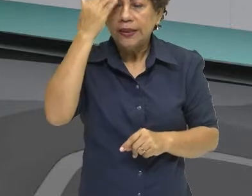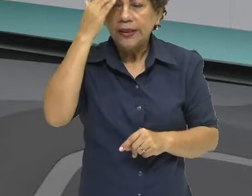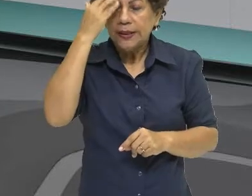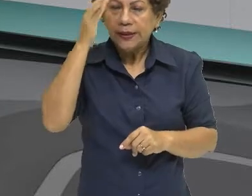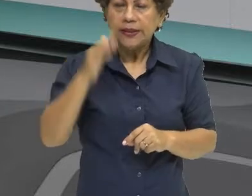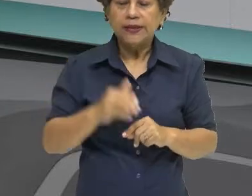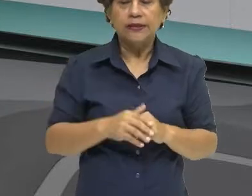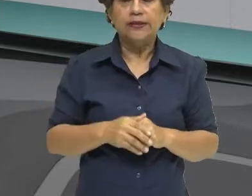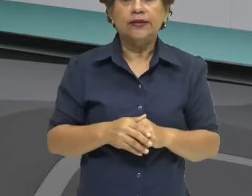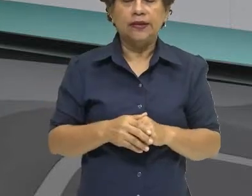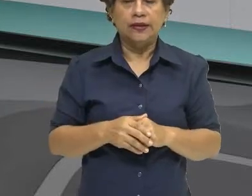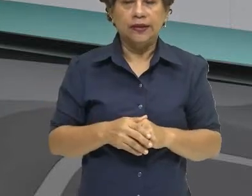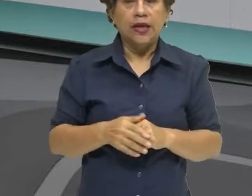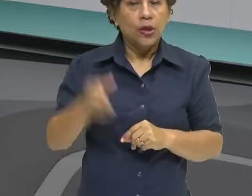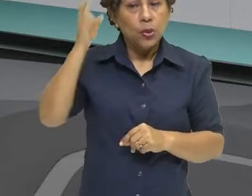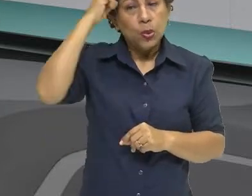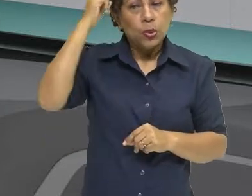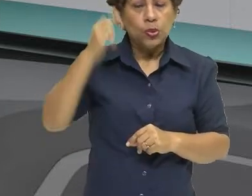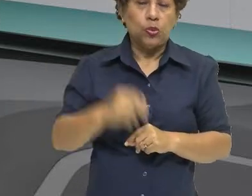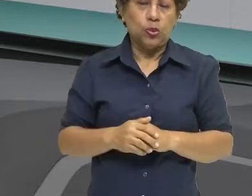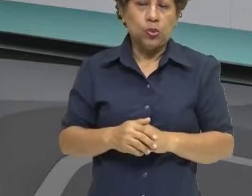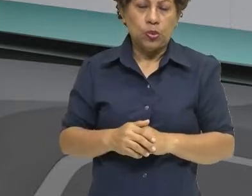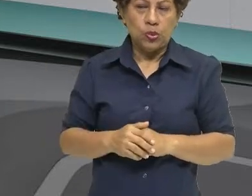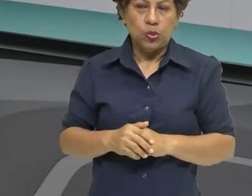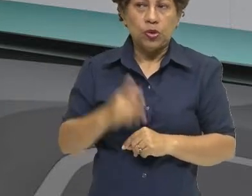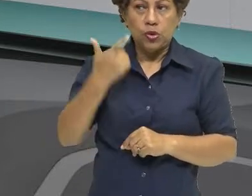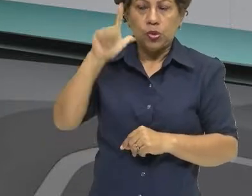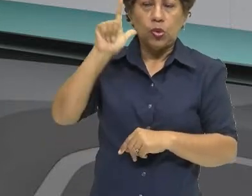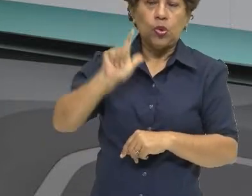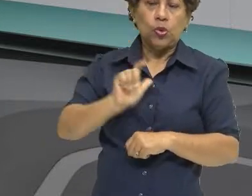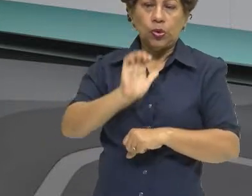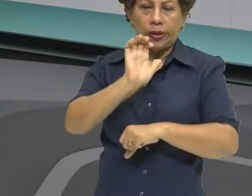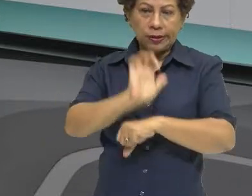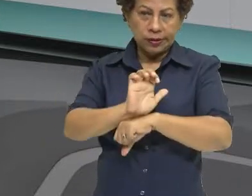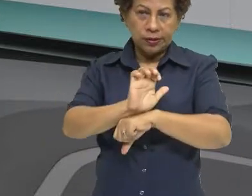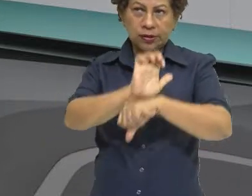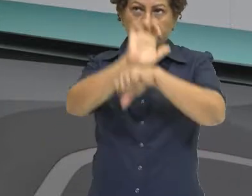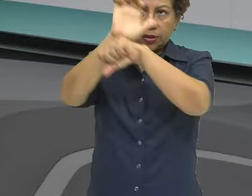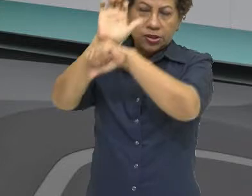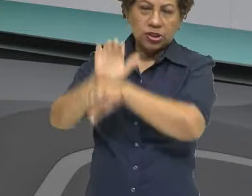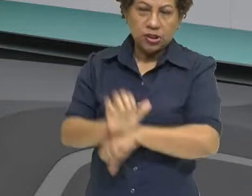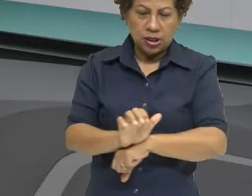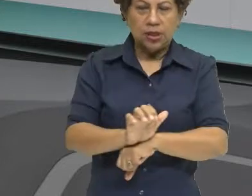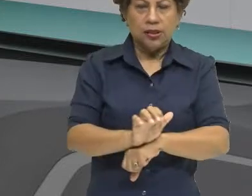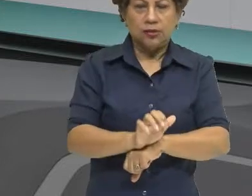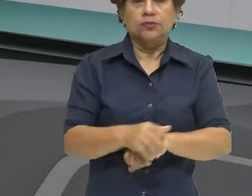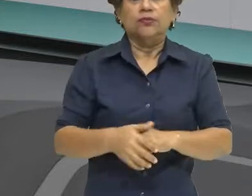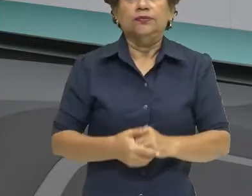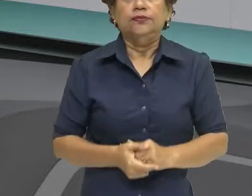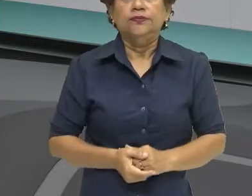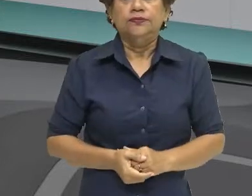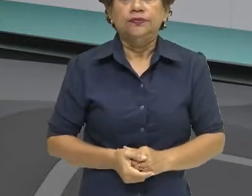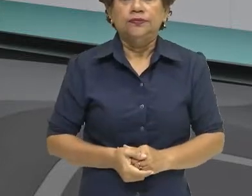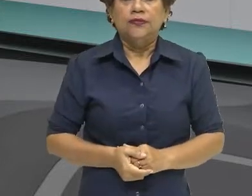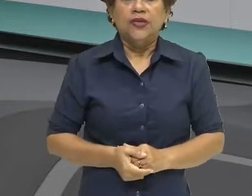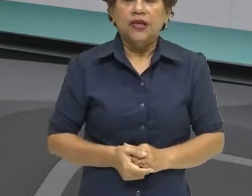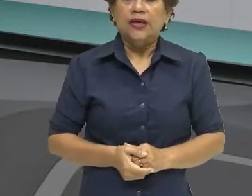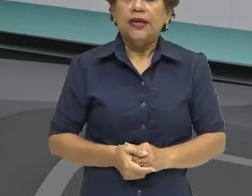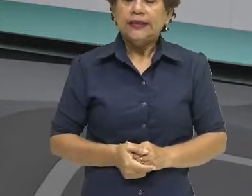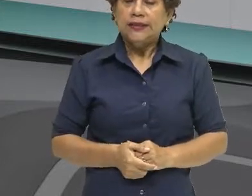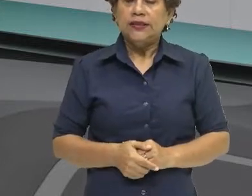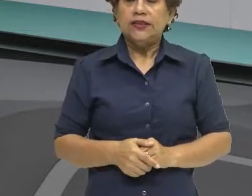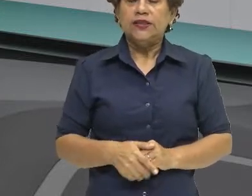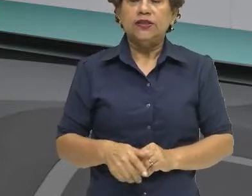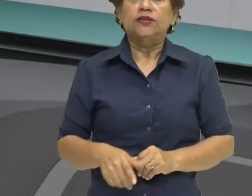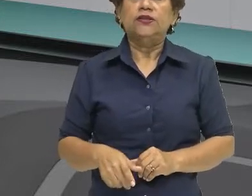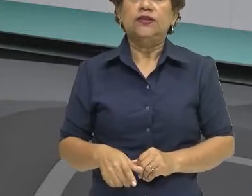com ela. Não, nós precisamos respeitar as manifestações culturais que nós temos, inclusive, dentro do próprio país, que